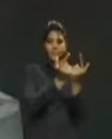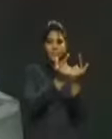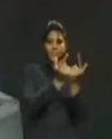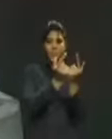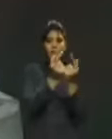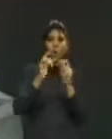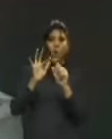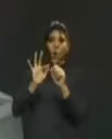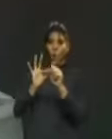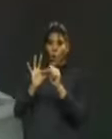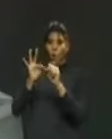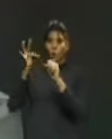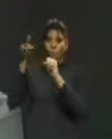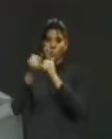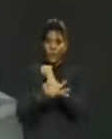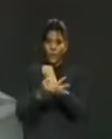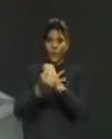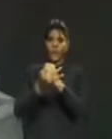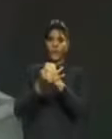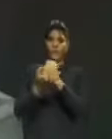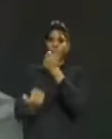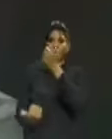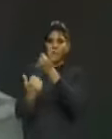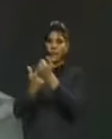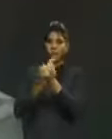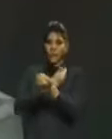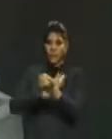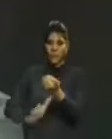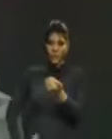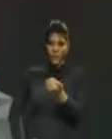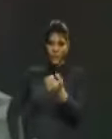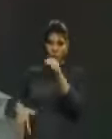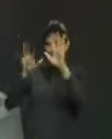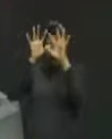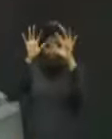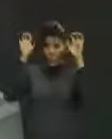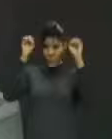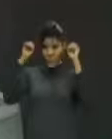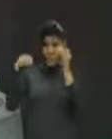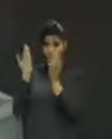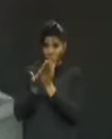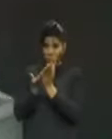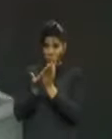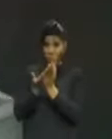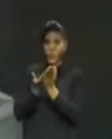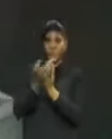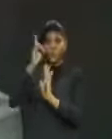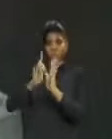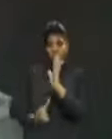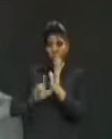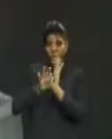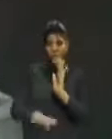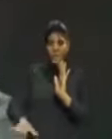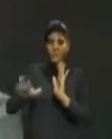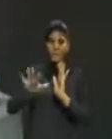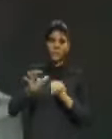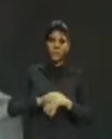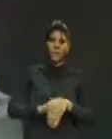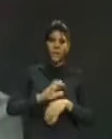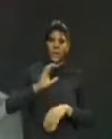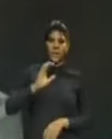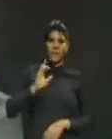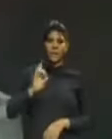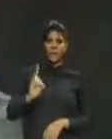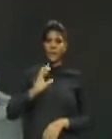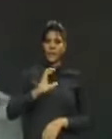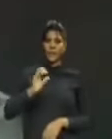UNICEF, Vice-Governadoria, Conselho Estadual dos Direitos da Criança, Fórum DCA, sociedade civil,